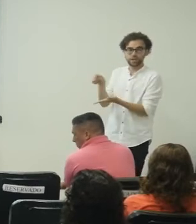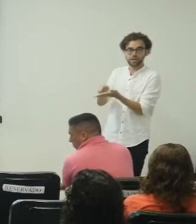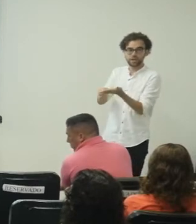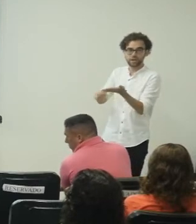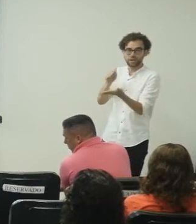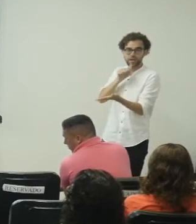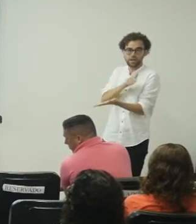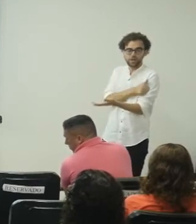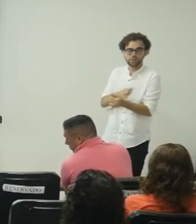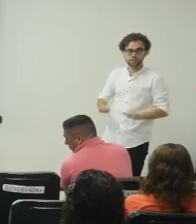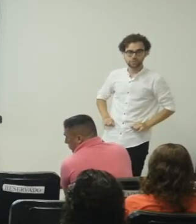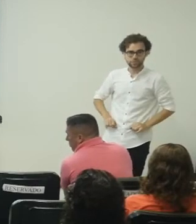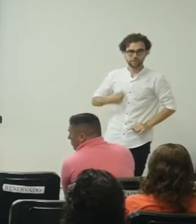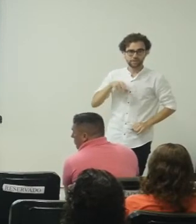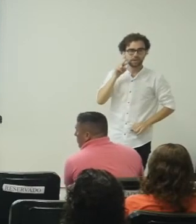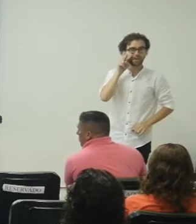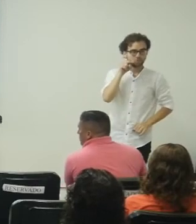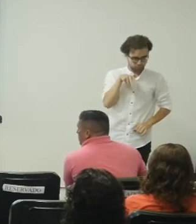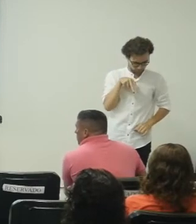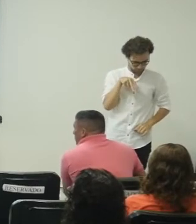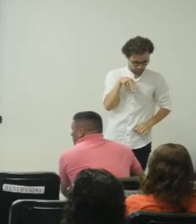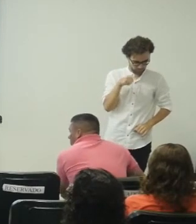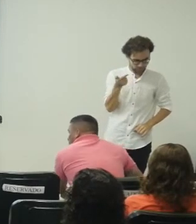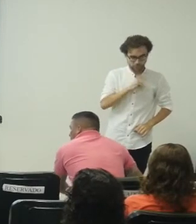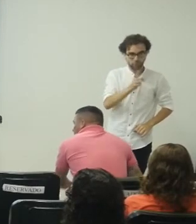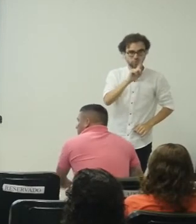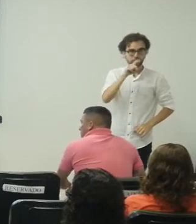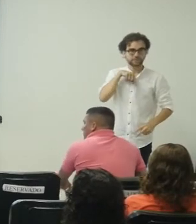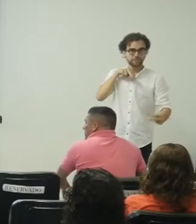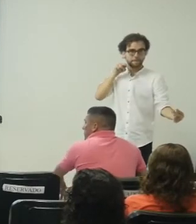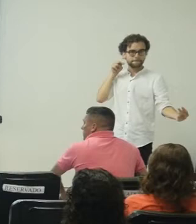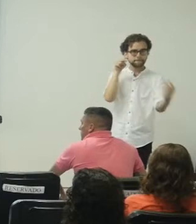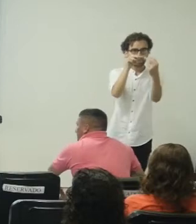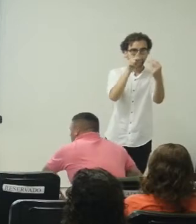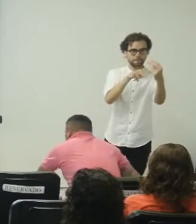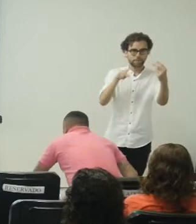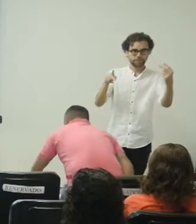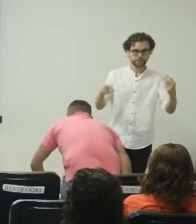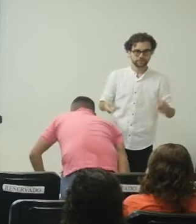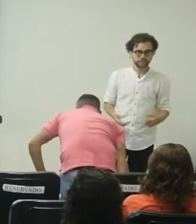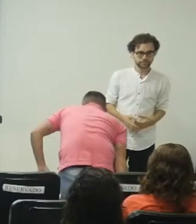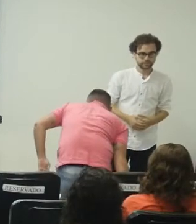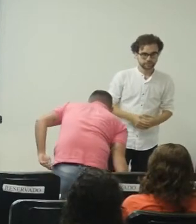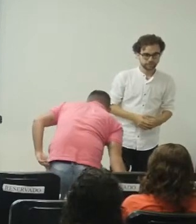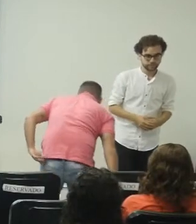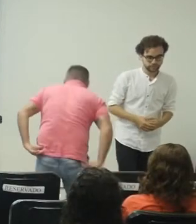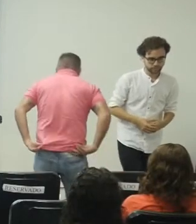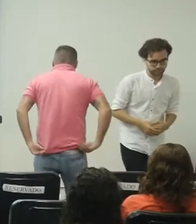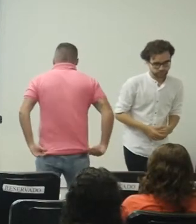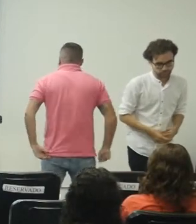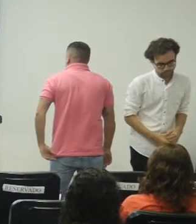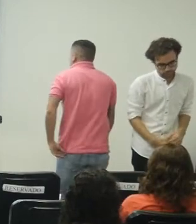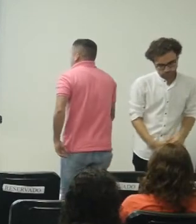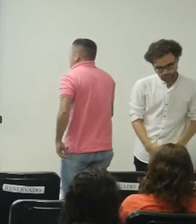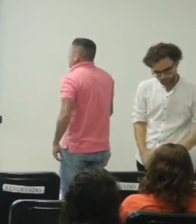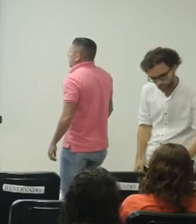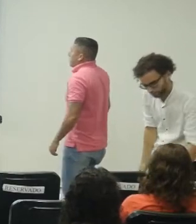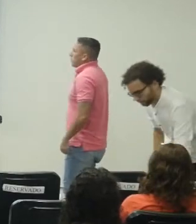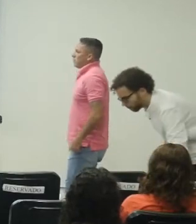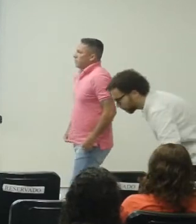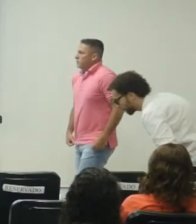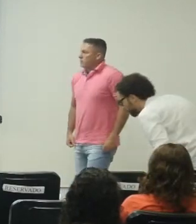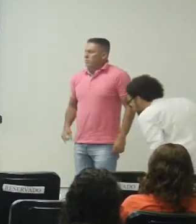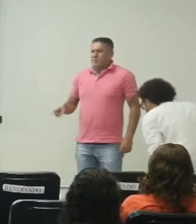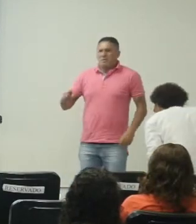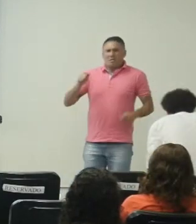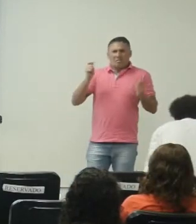sofre, que ela não, ela baixa a cabeça durante as aulas para não ter que encarar o olhar de um professor. Será que dá para medir as consequências disso